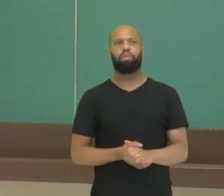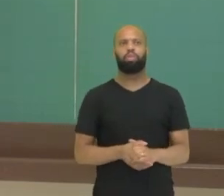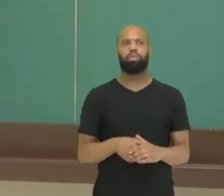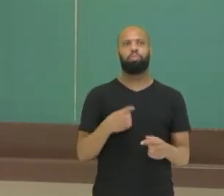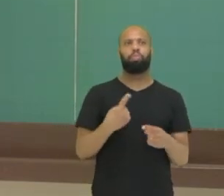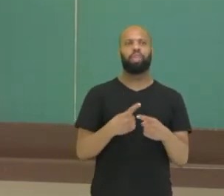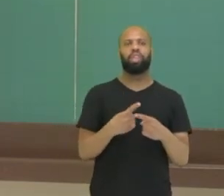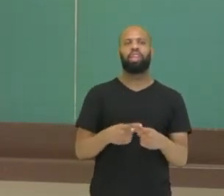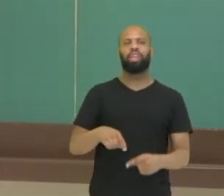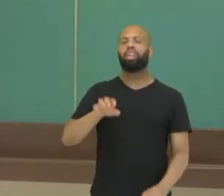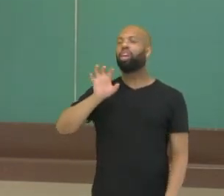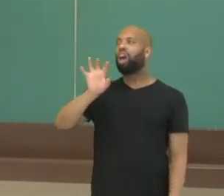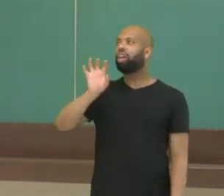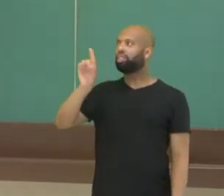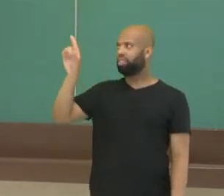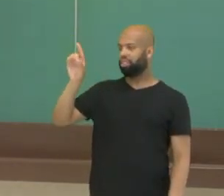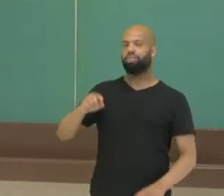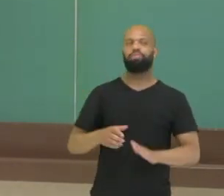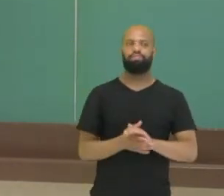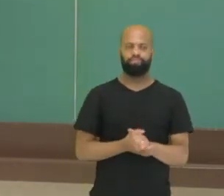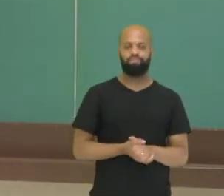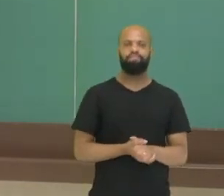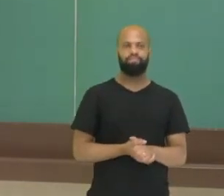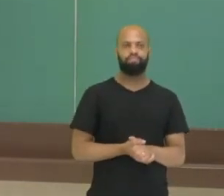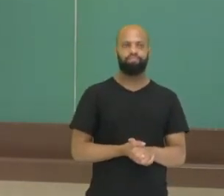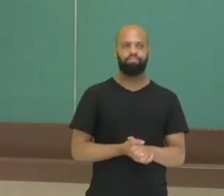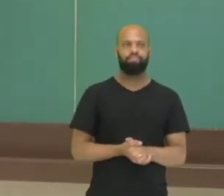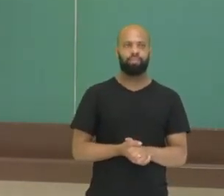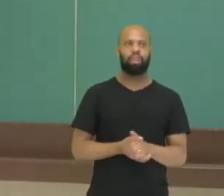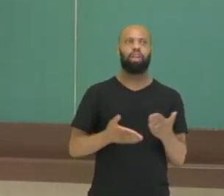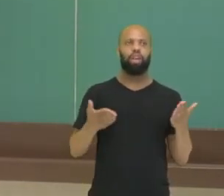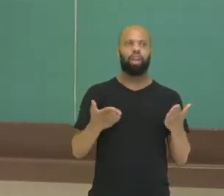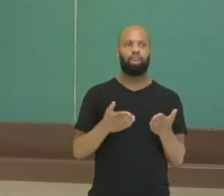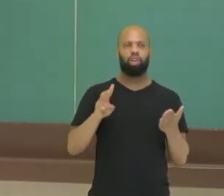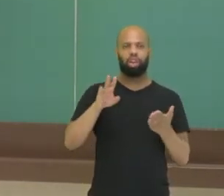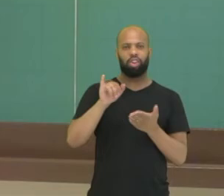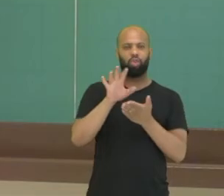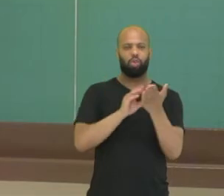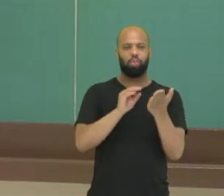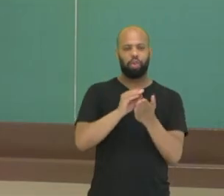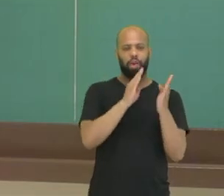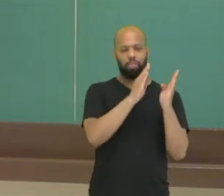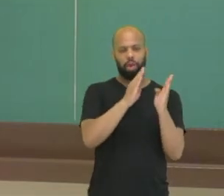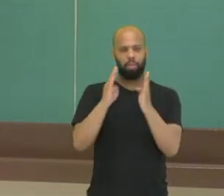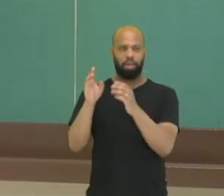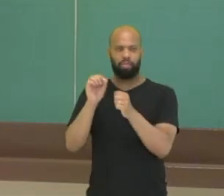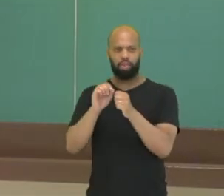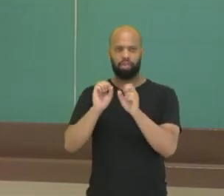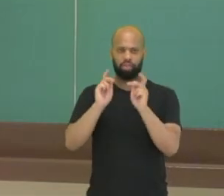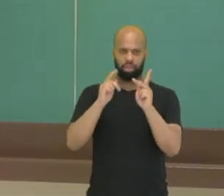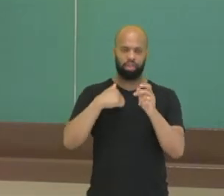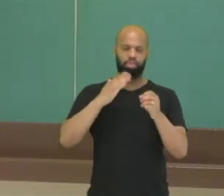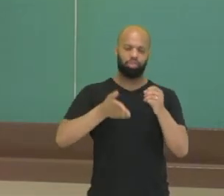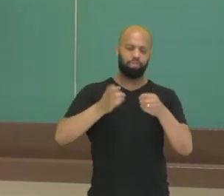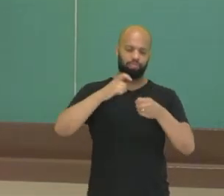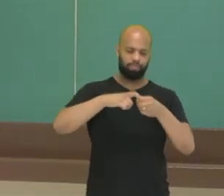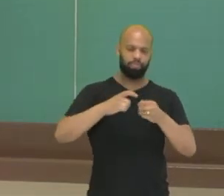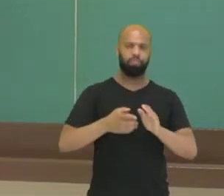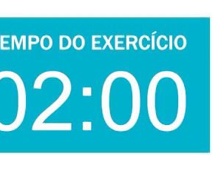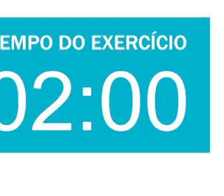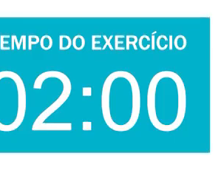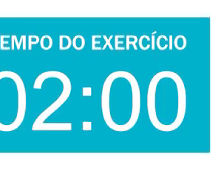vai ficar certinha, tá bom? Então agora nós vamos anotar esses últimos passos que a gente deu. E eu já volto.